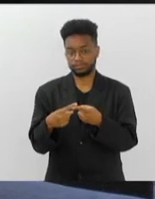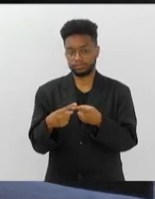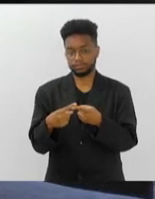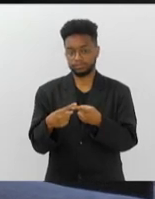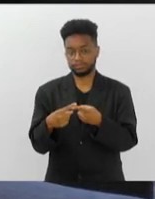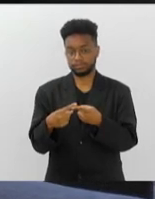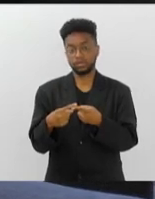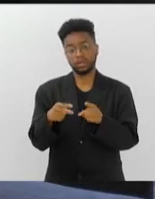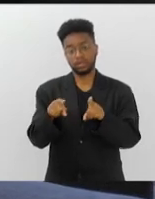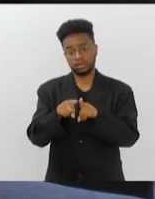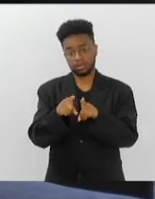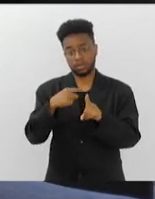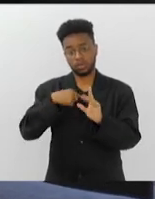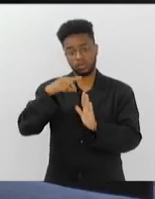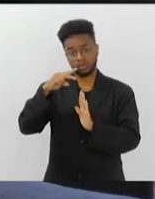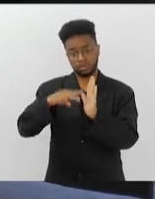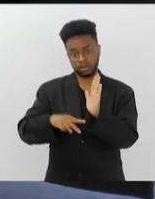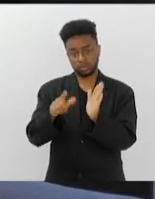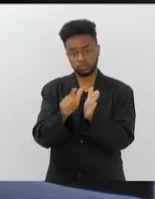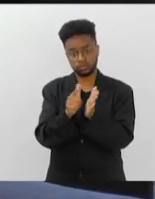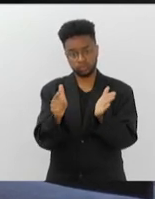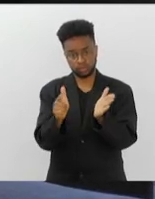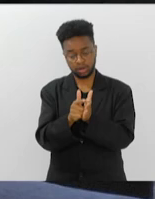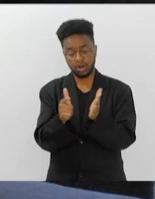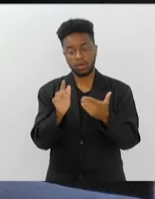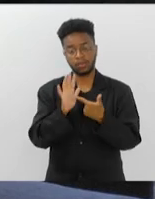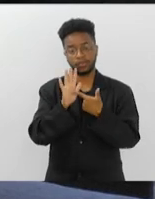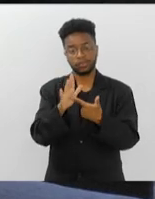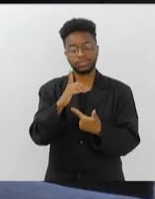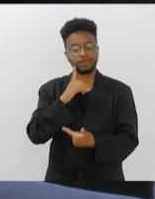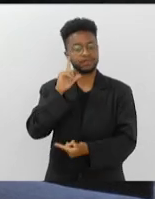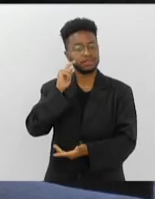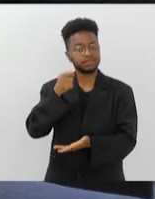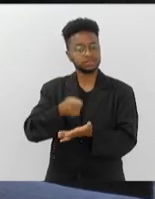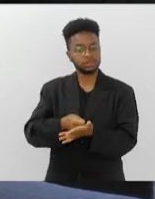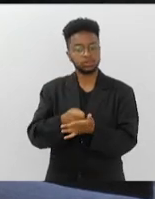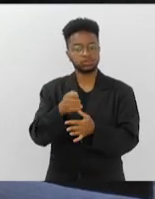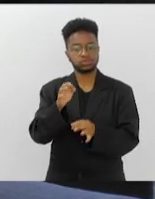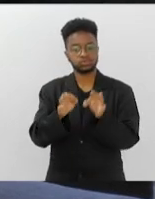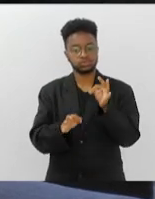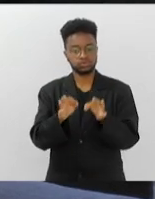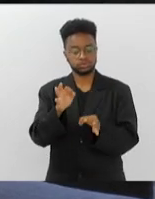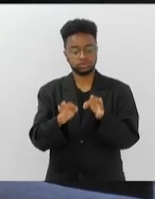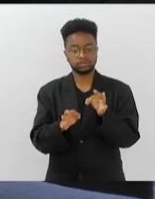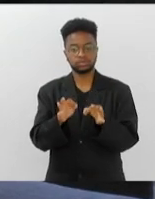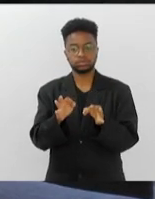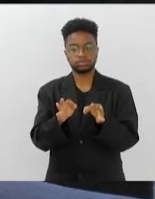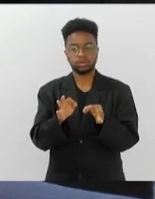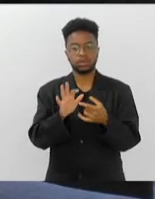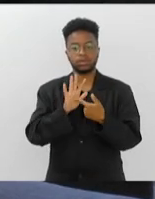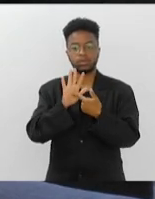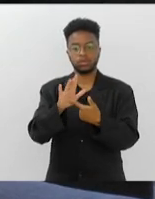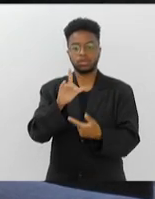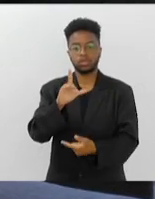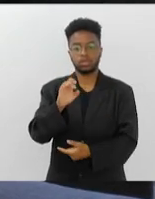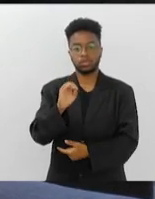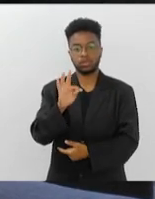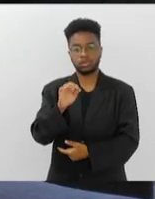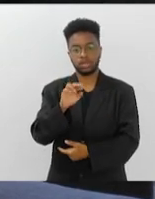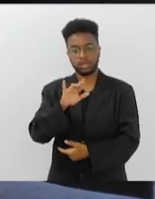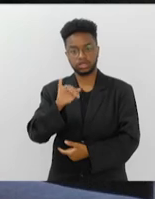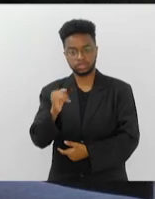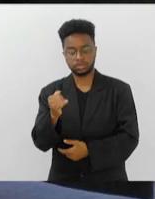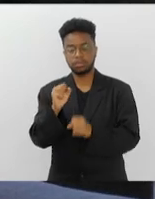também li nos jornais que houve uma decisão judicial que a Loterge pode